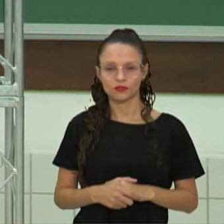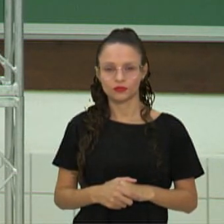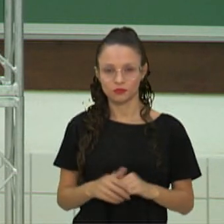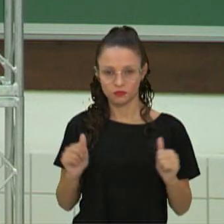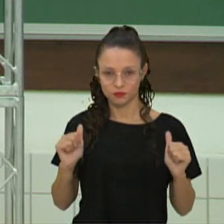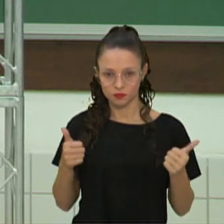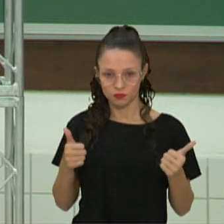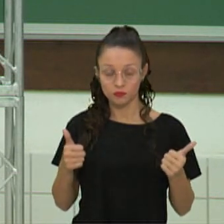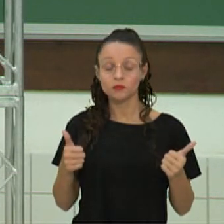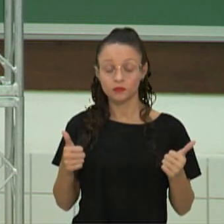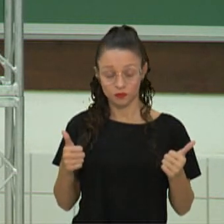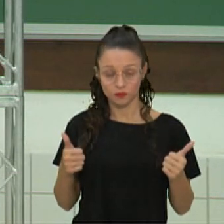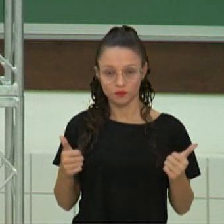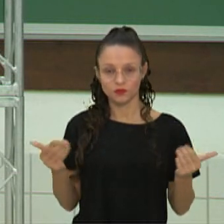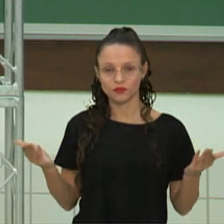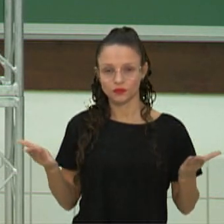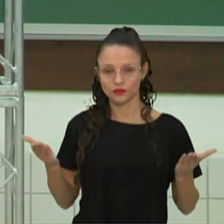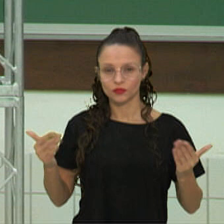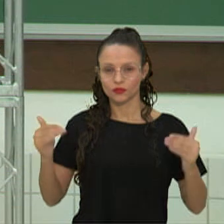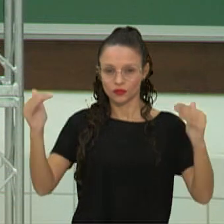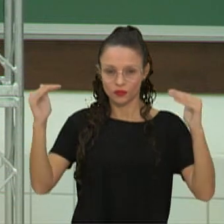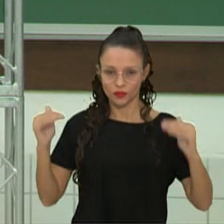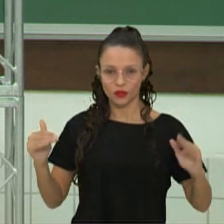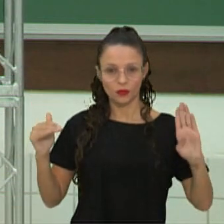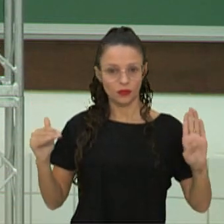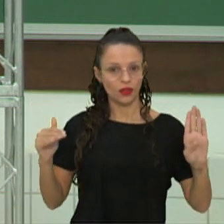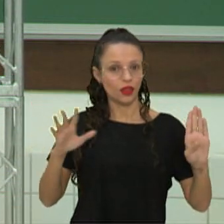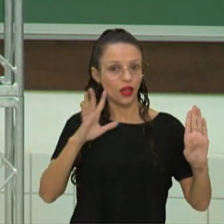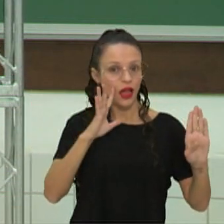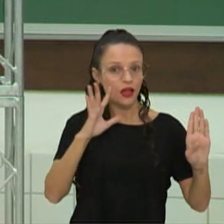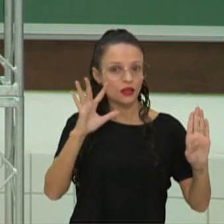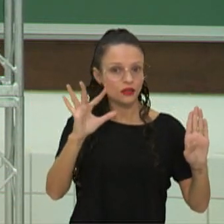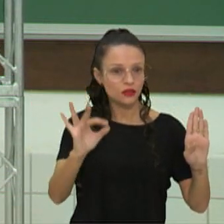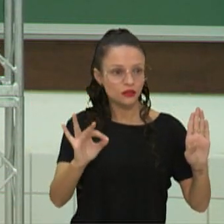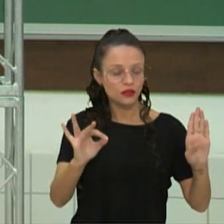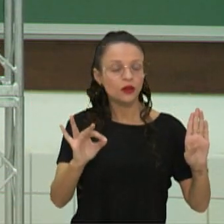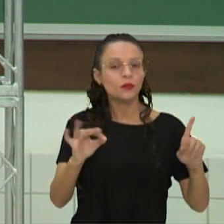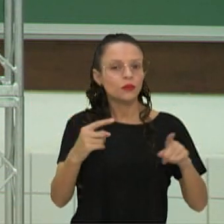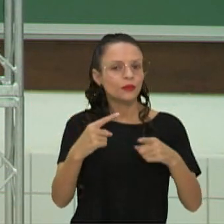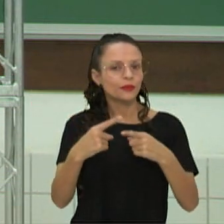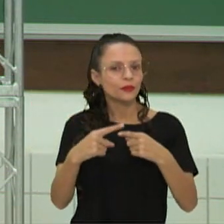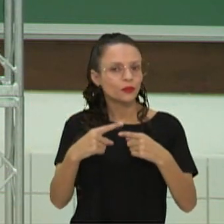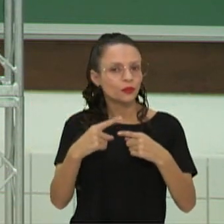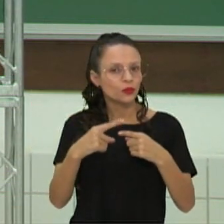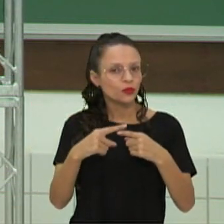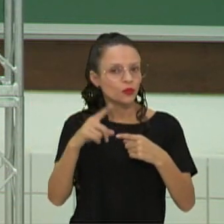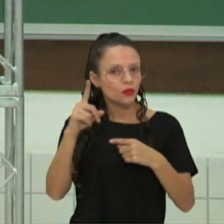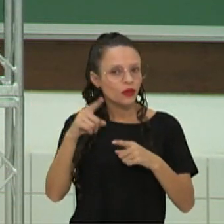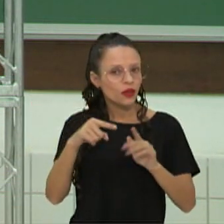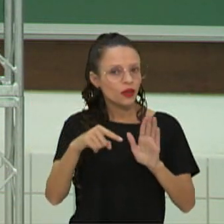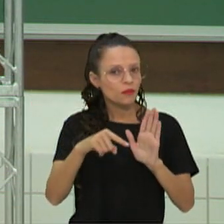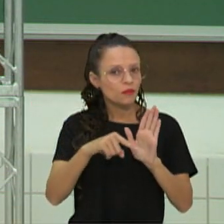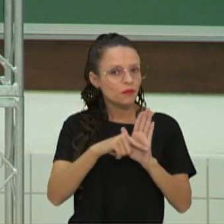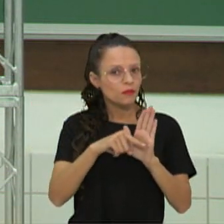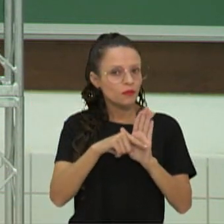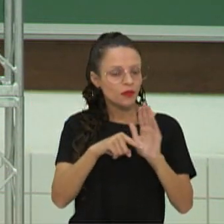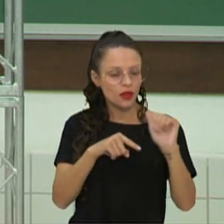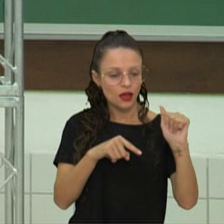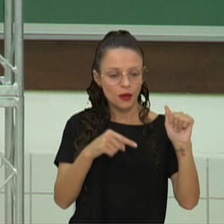Tudo bem? Agora, na segunda, você precisa prestar atenção, porque qual conta eu quero fazer mesmo? Eu quero fazer A menos B.